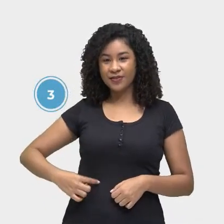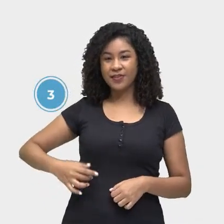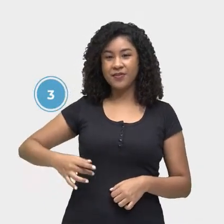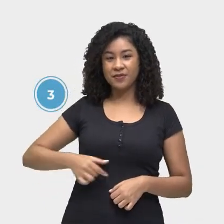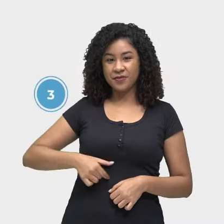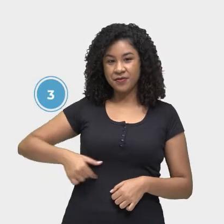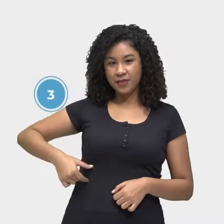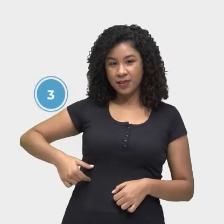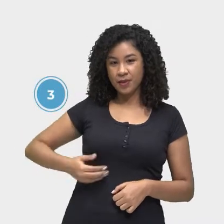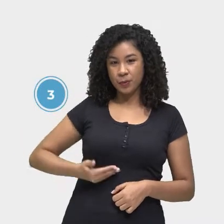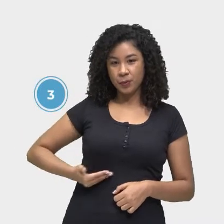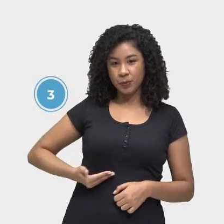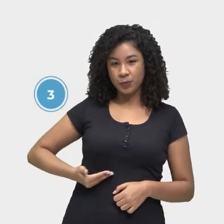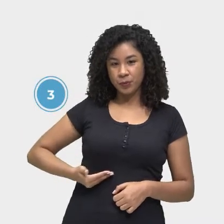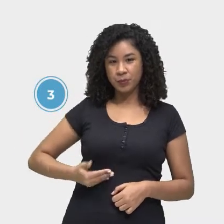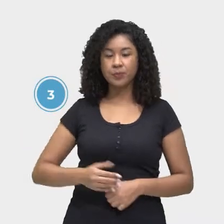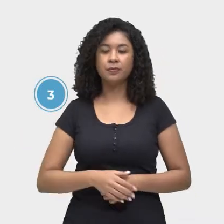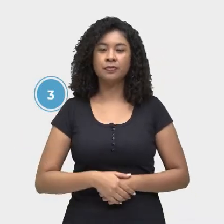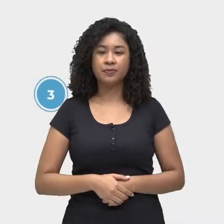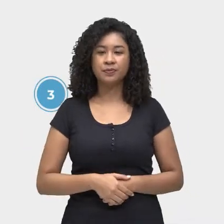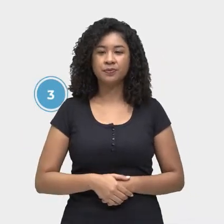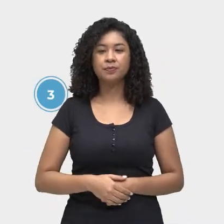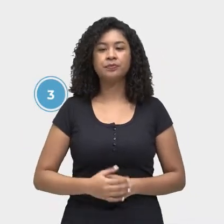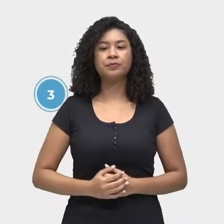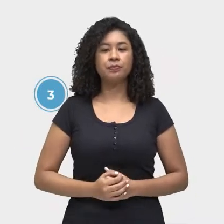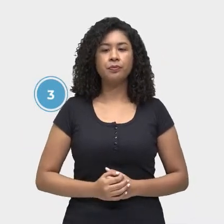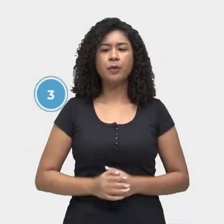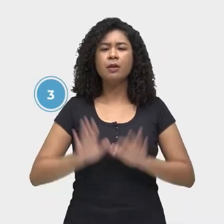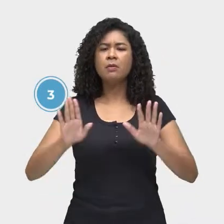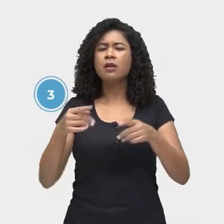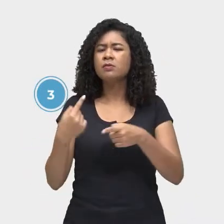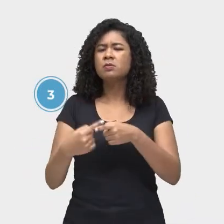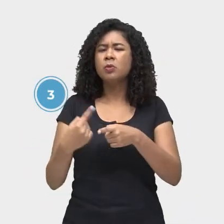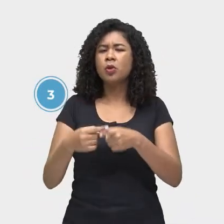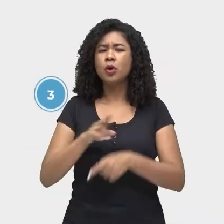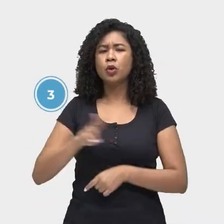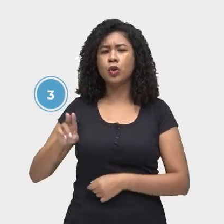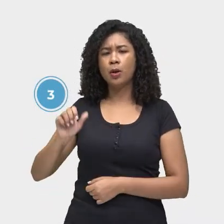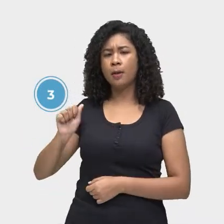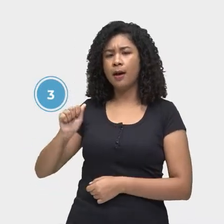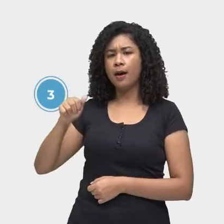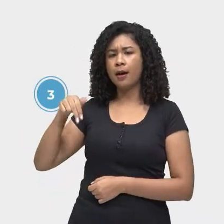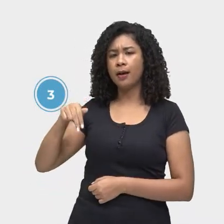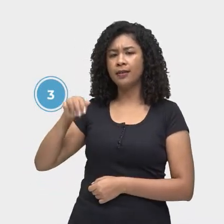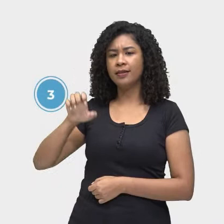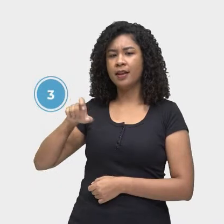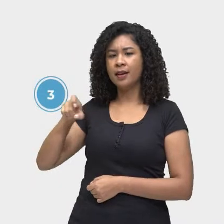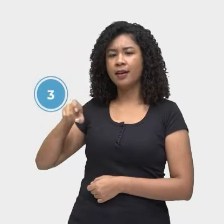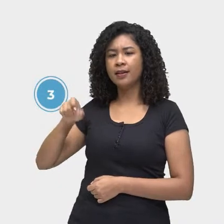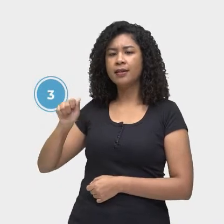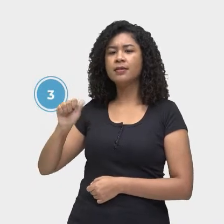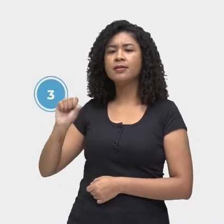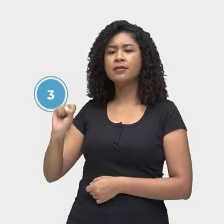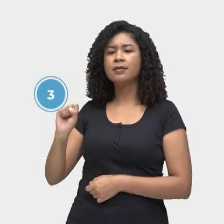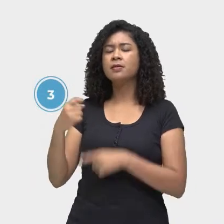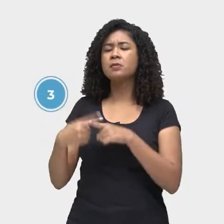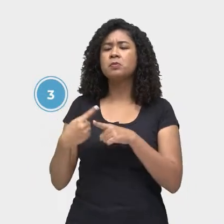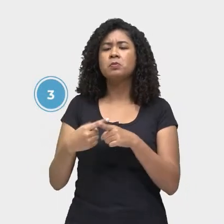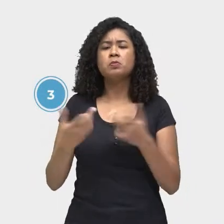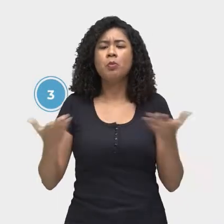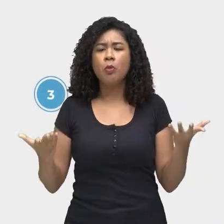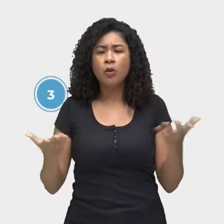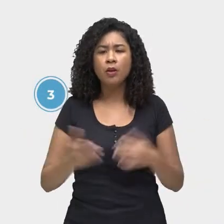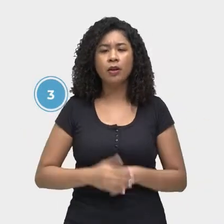essas glândulas são assim chamadas? Elas são chamadas de anexas porque elas participam do sistema